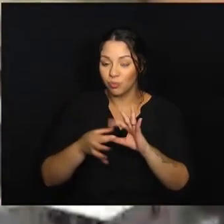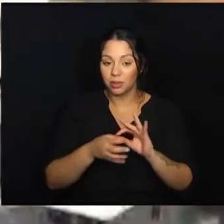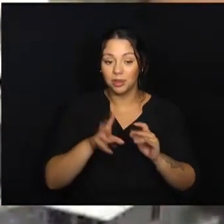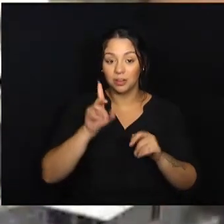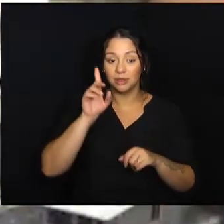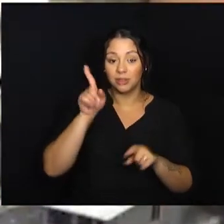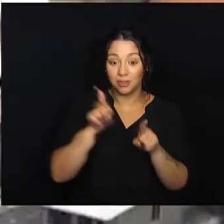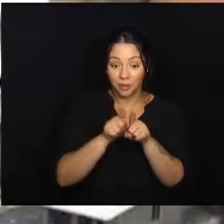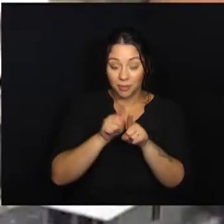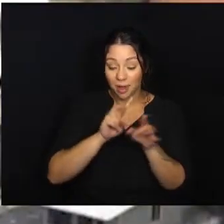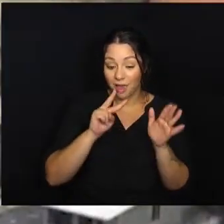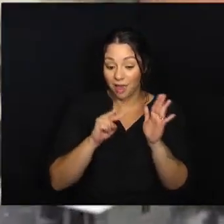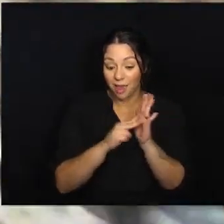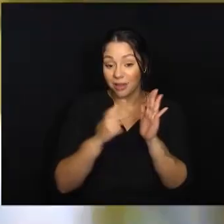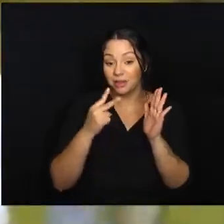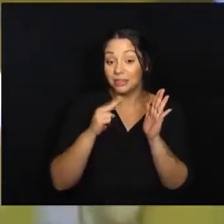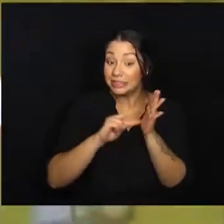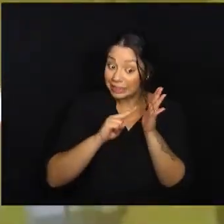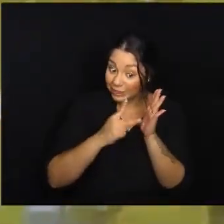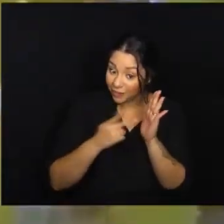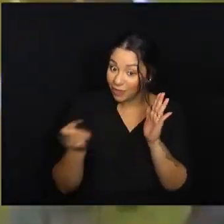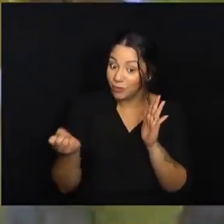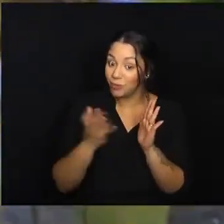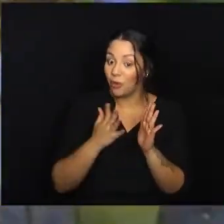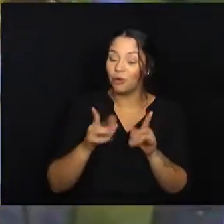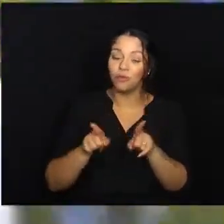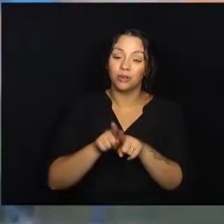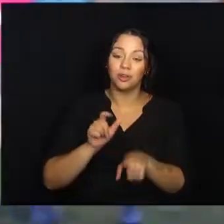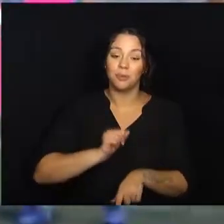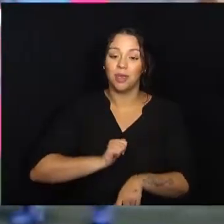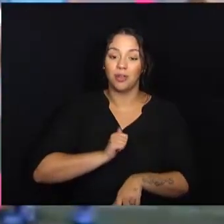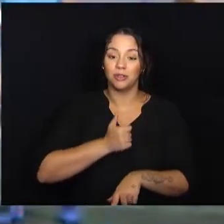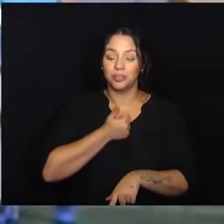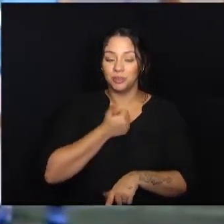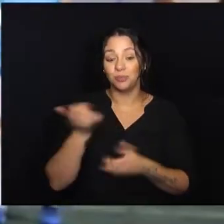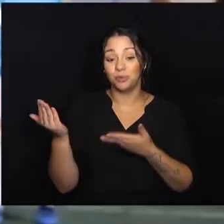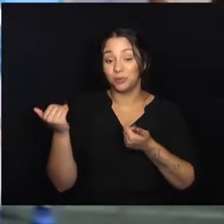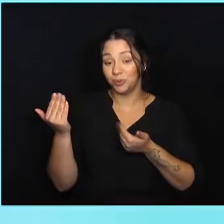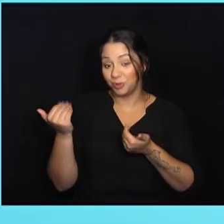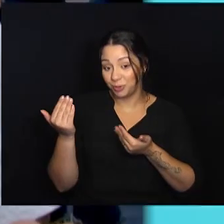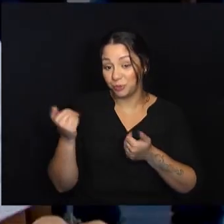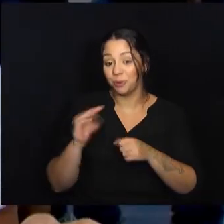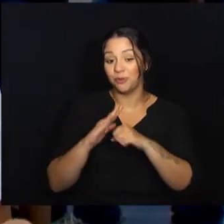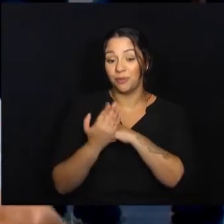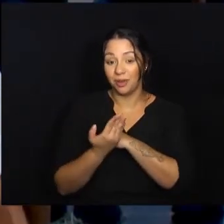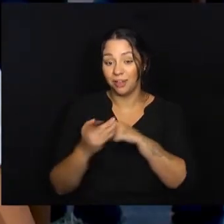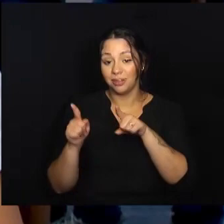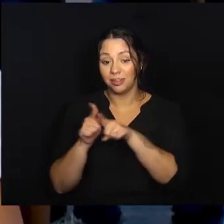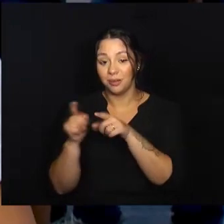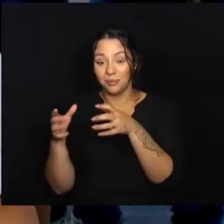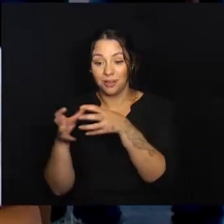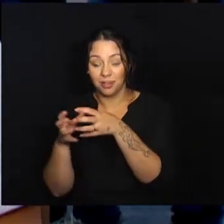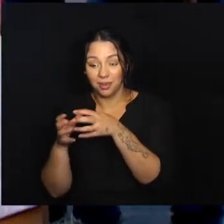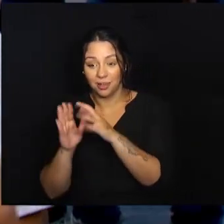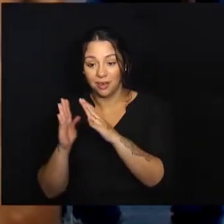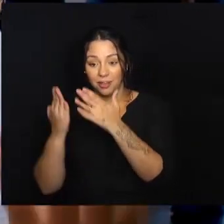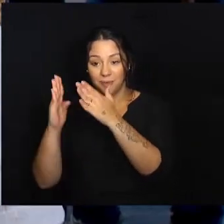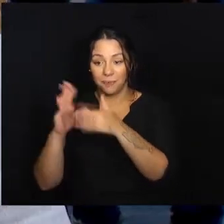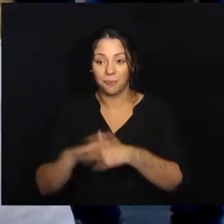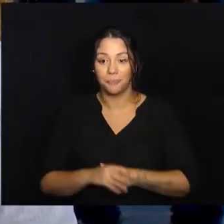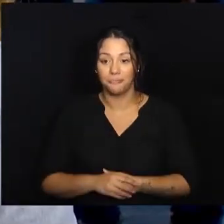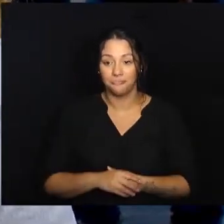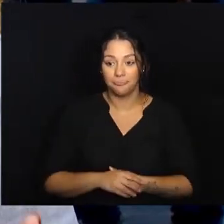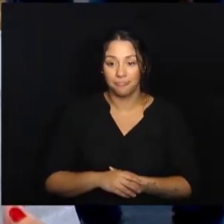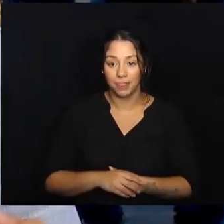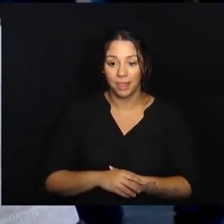e fortalecimento da autoestima da juventude das favelas e núcleos residenciais. Esse ano o campeonato ele vai ter uma